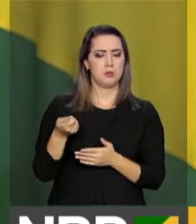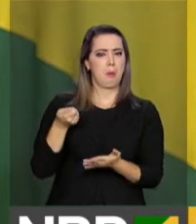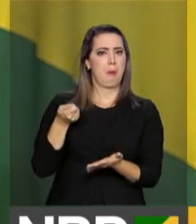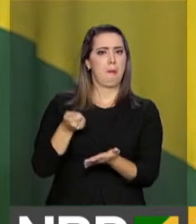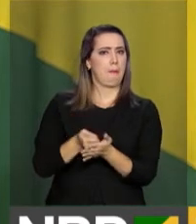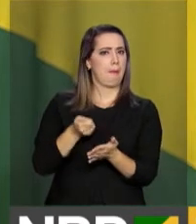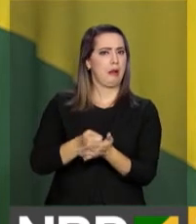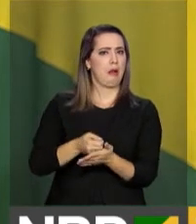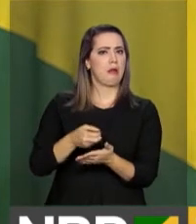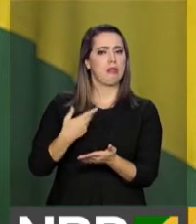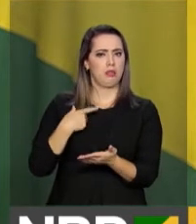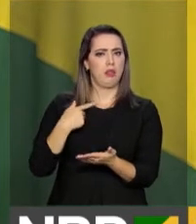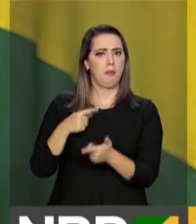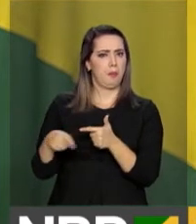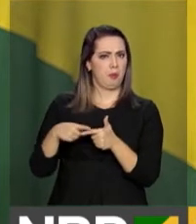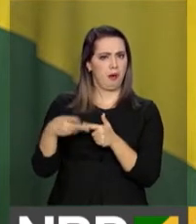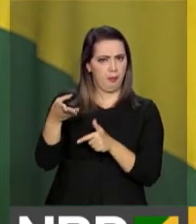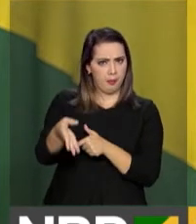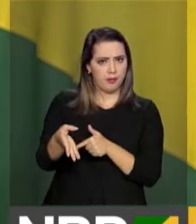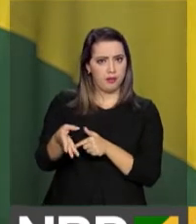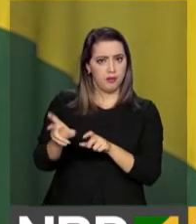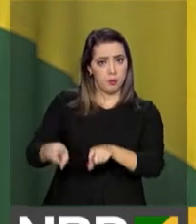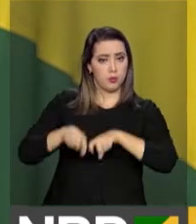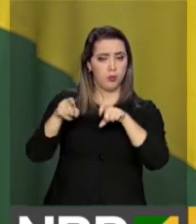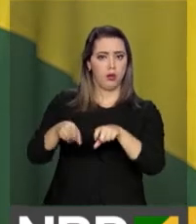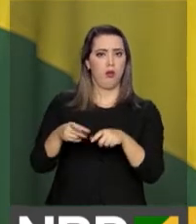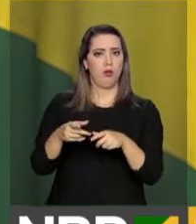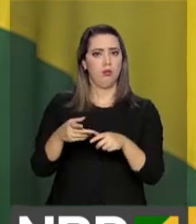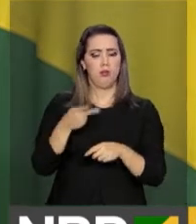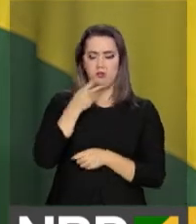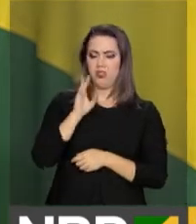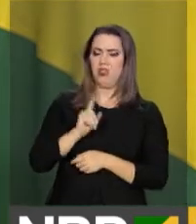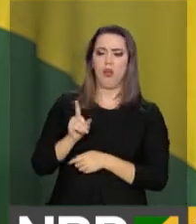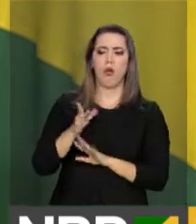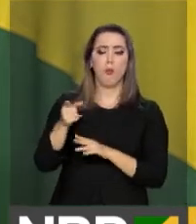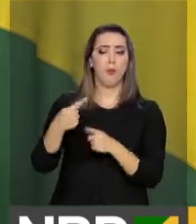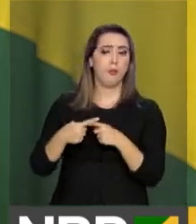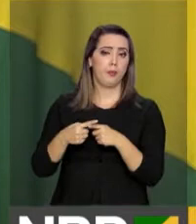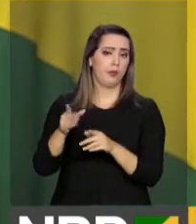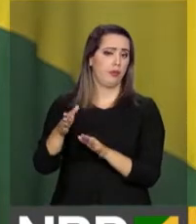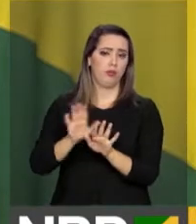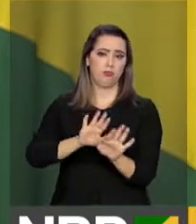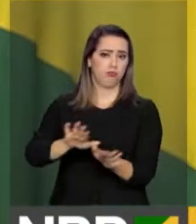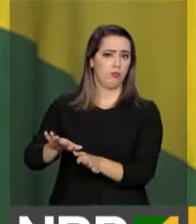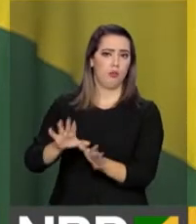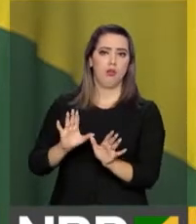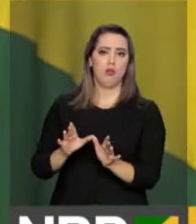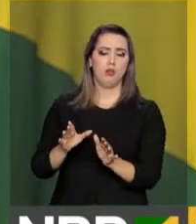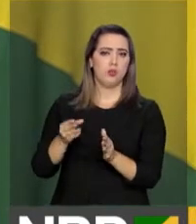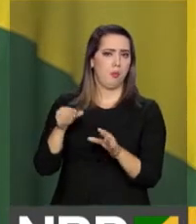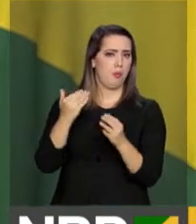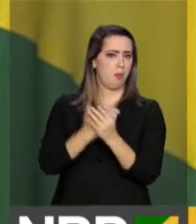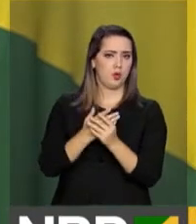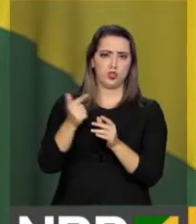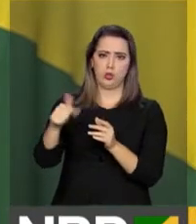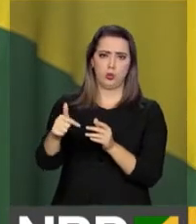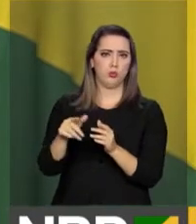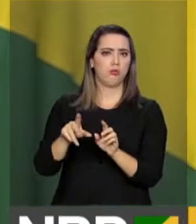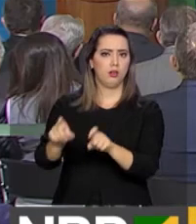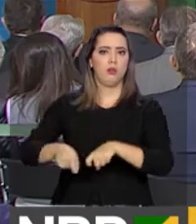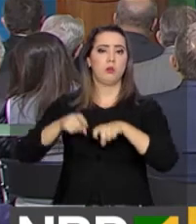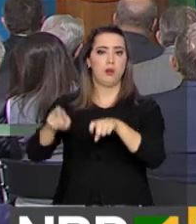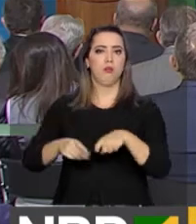pelo projeto eles não porque está aqui não está no projeto você é contra